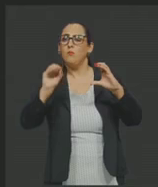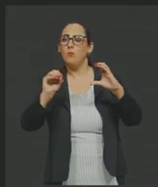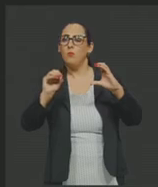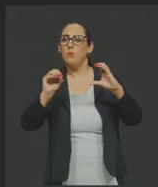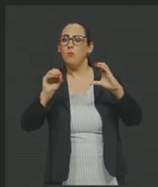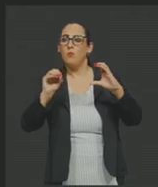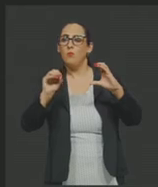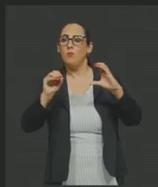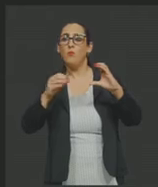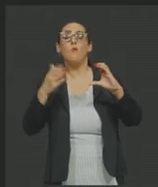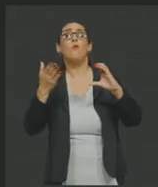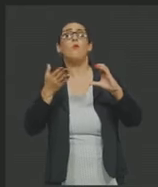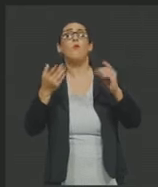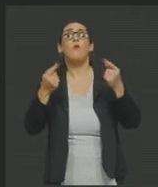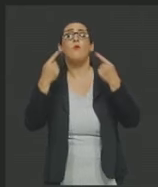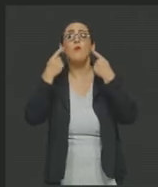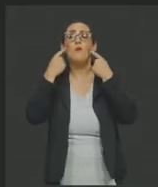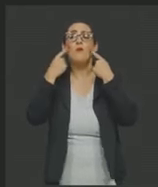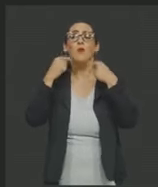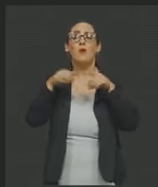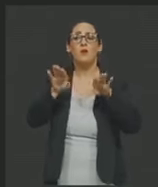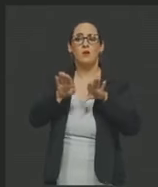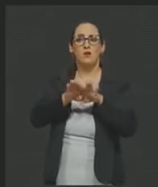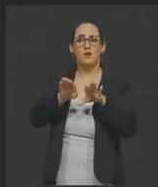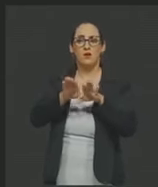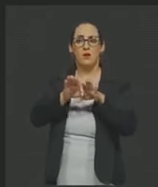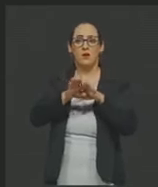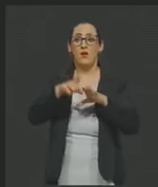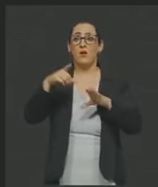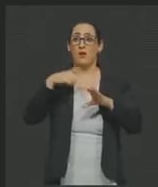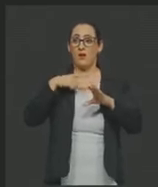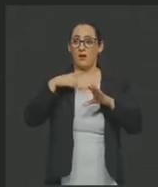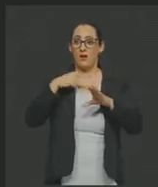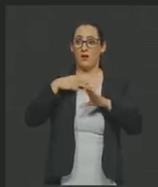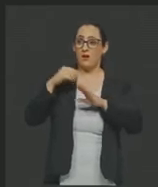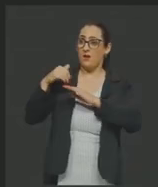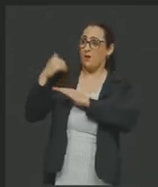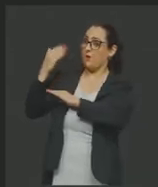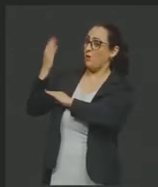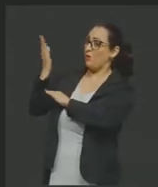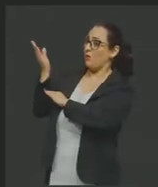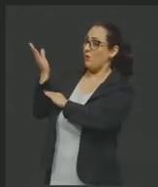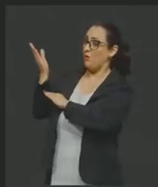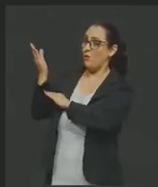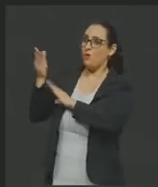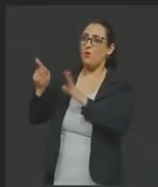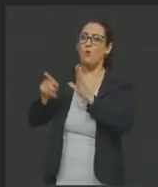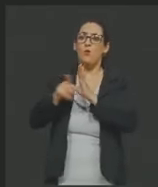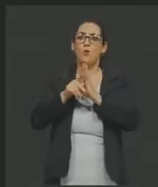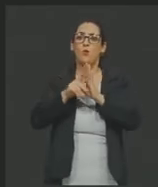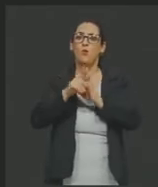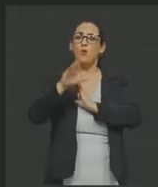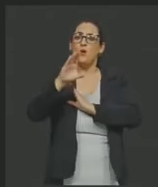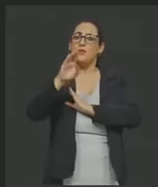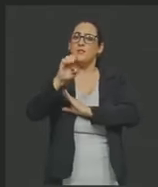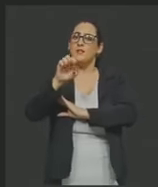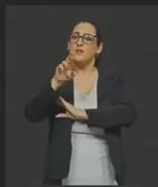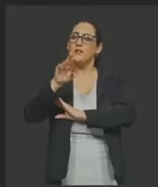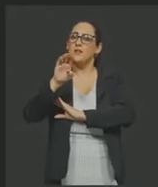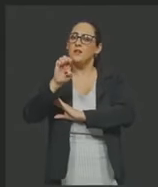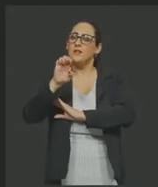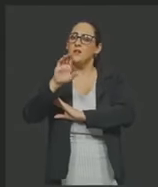E aqui a gente está vendo esse órgão aqui do lado, vocês lembram o nome dele? Cerebelo,